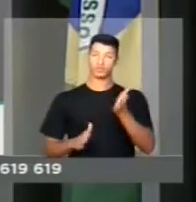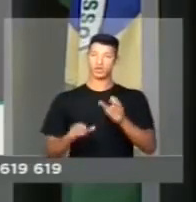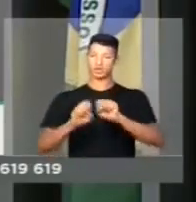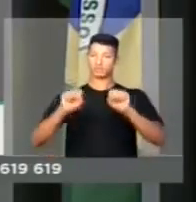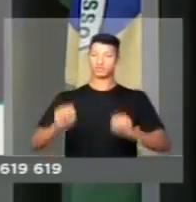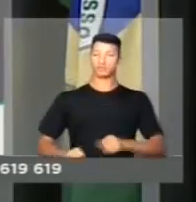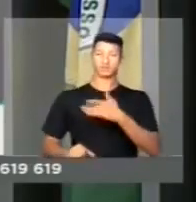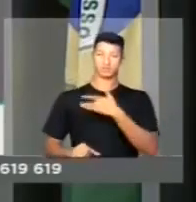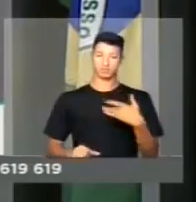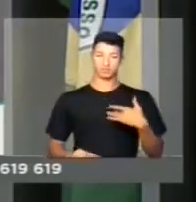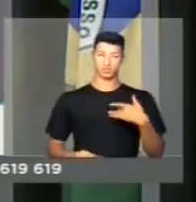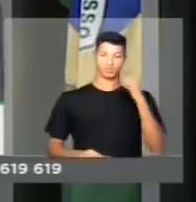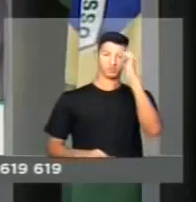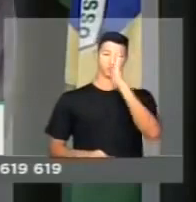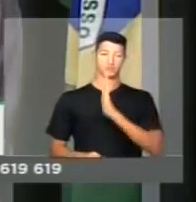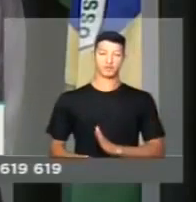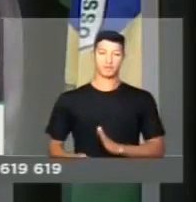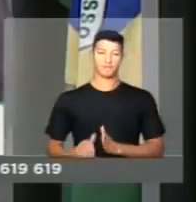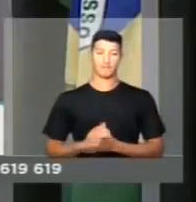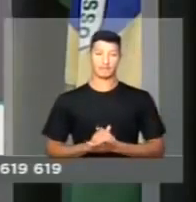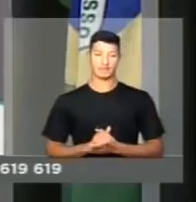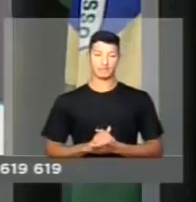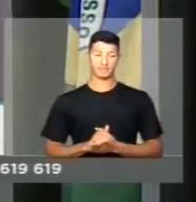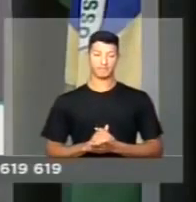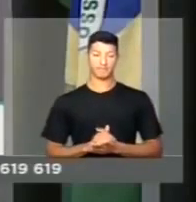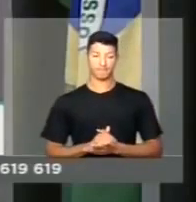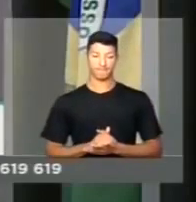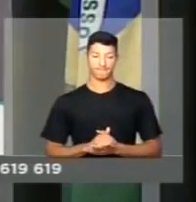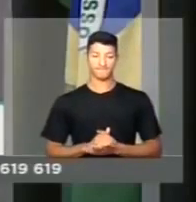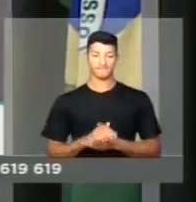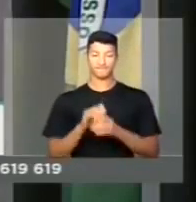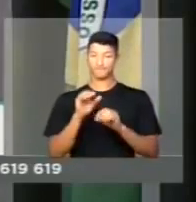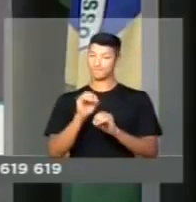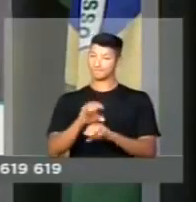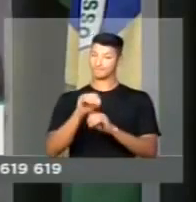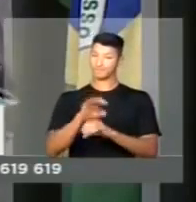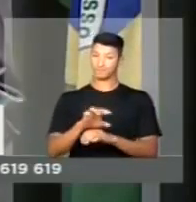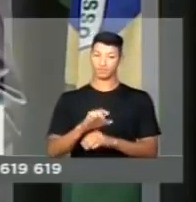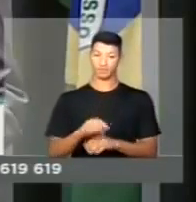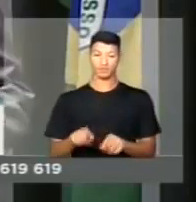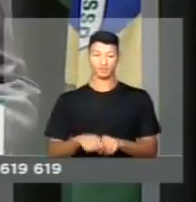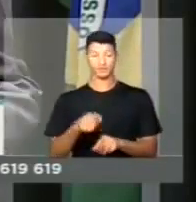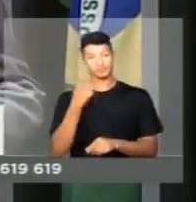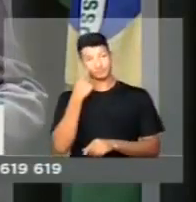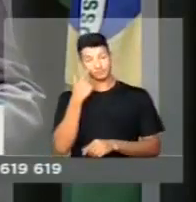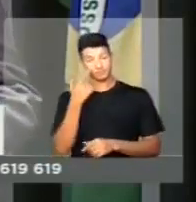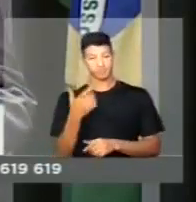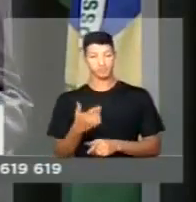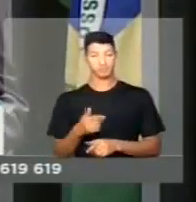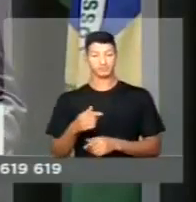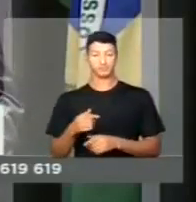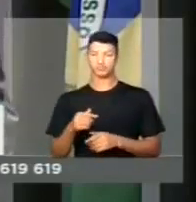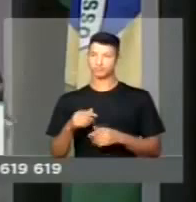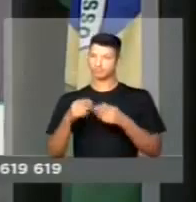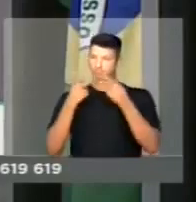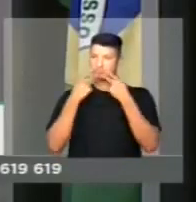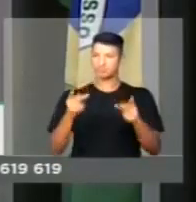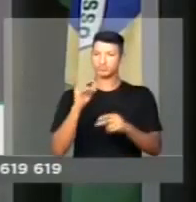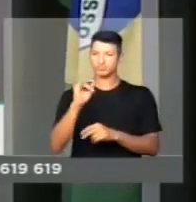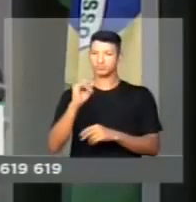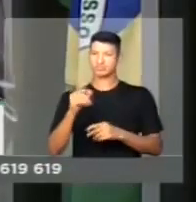Único de Saúde brasileiro. Na questão da educação, venho pregando que